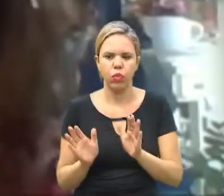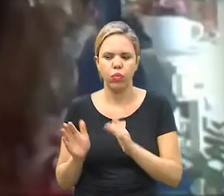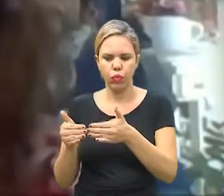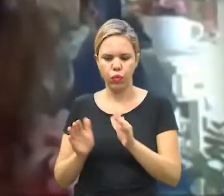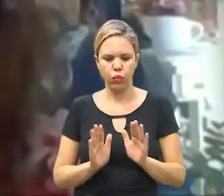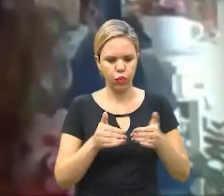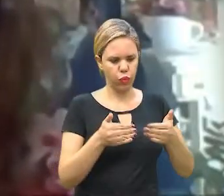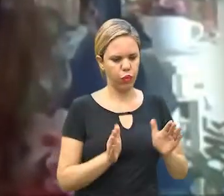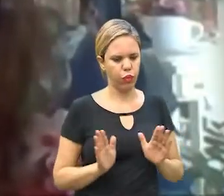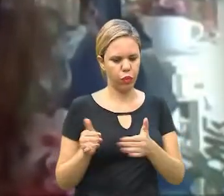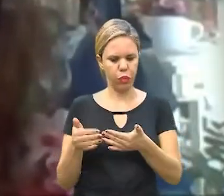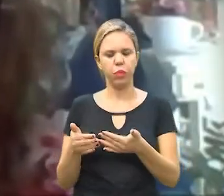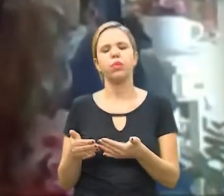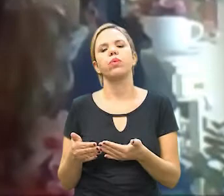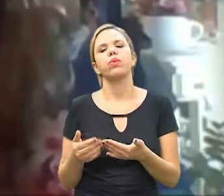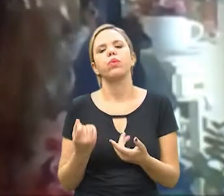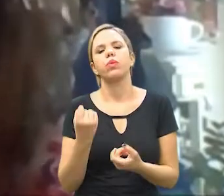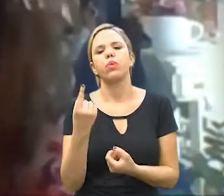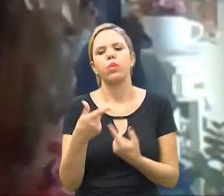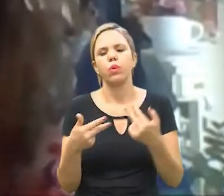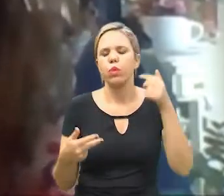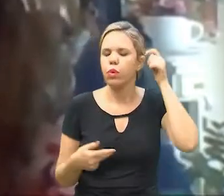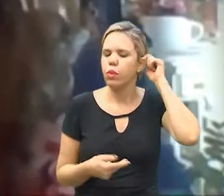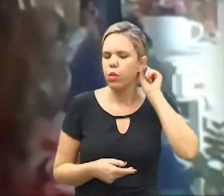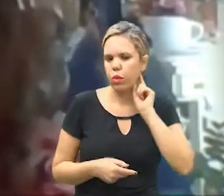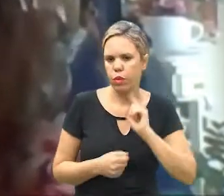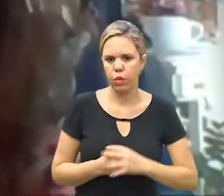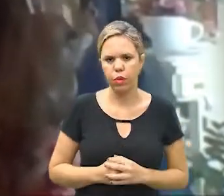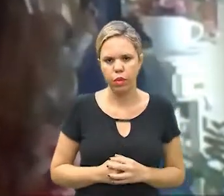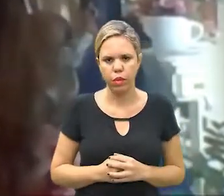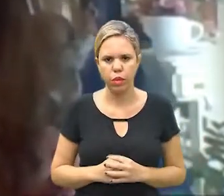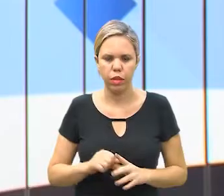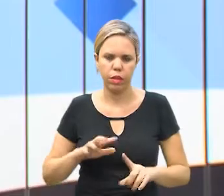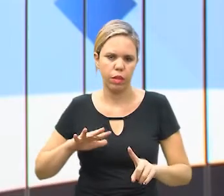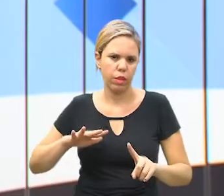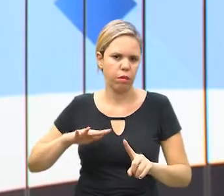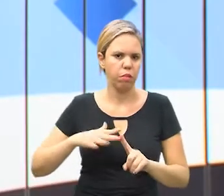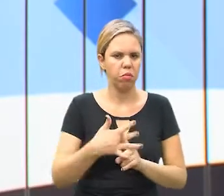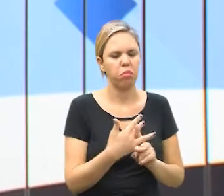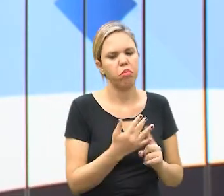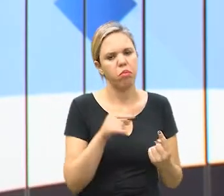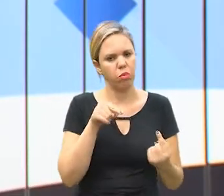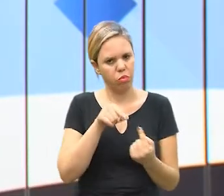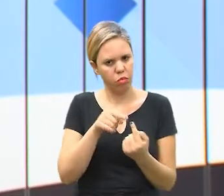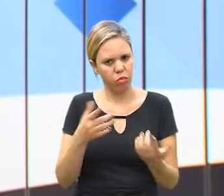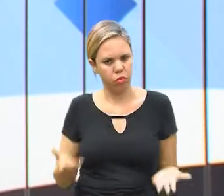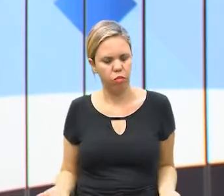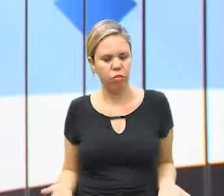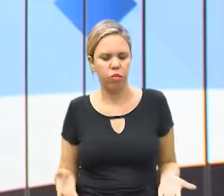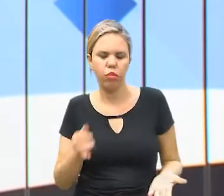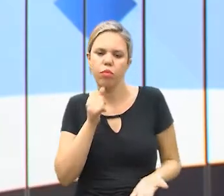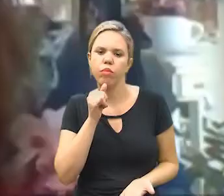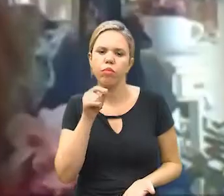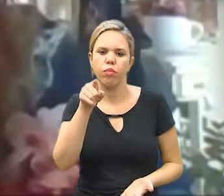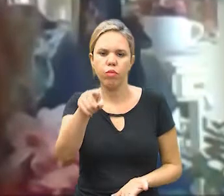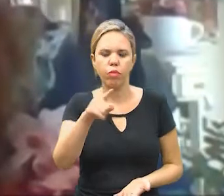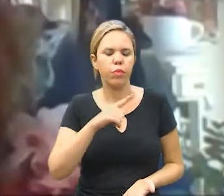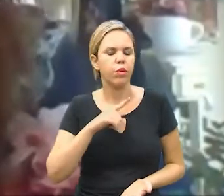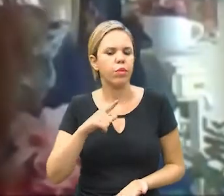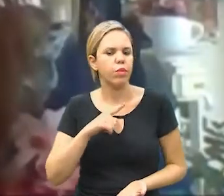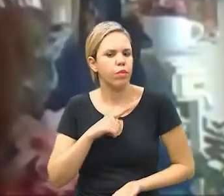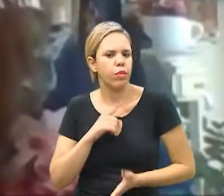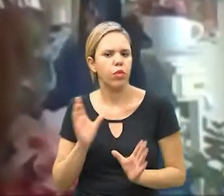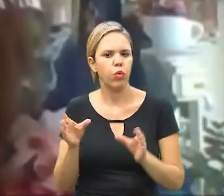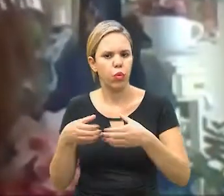focado em algum tipo de assistência necessária. Então, por exemplo, você tem ali